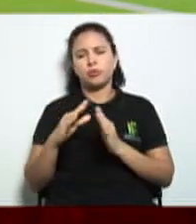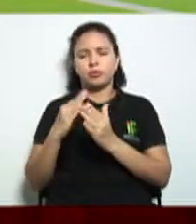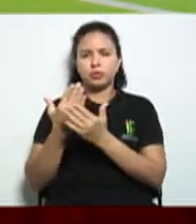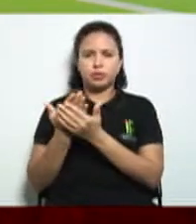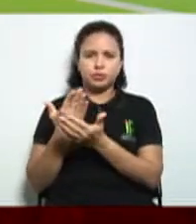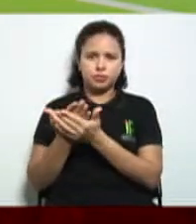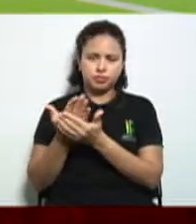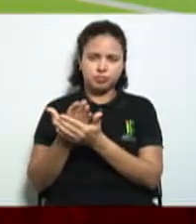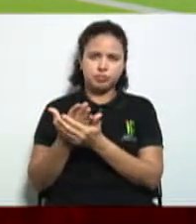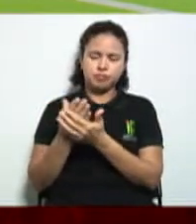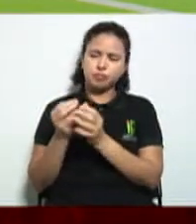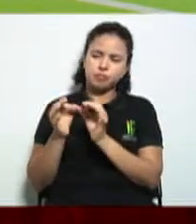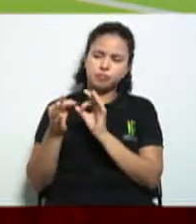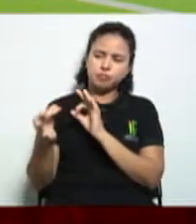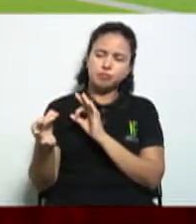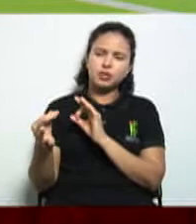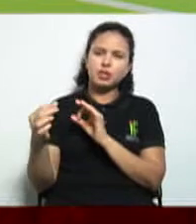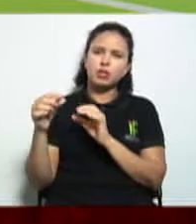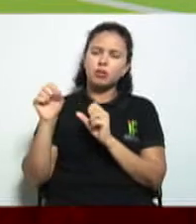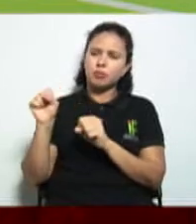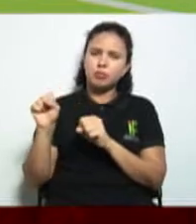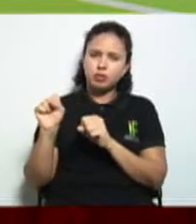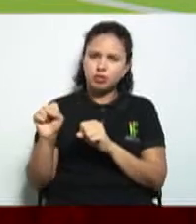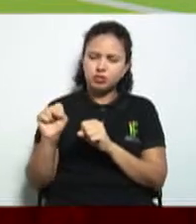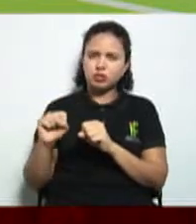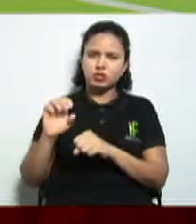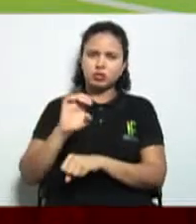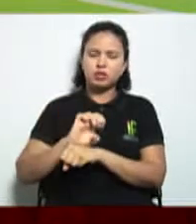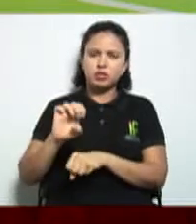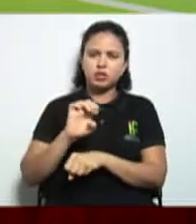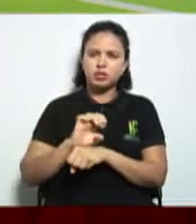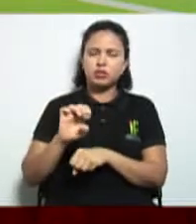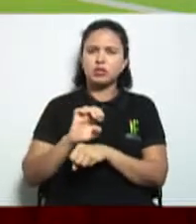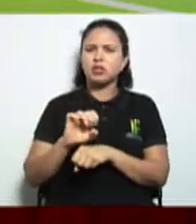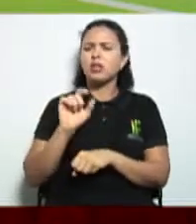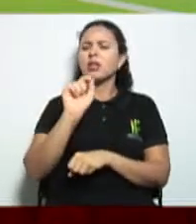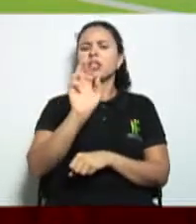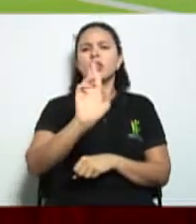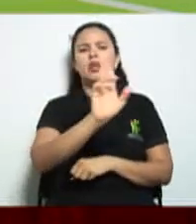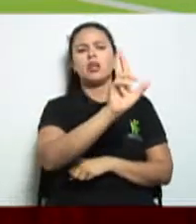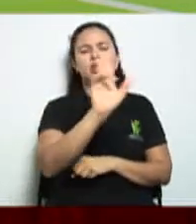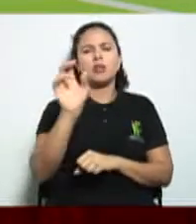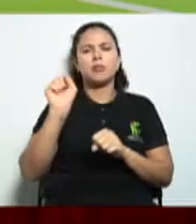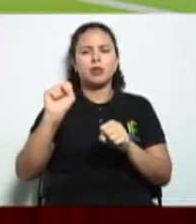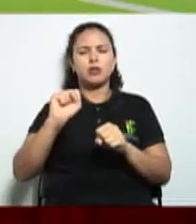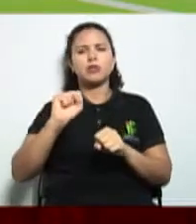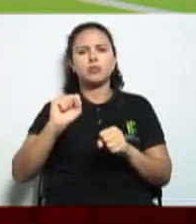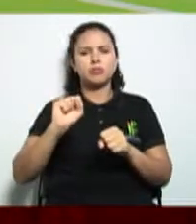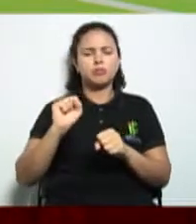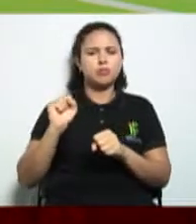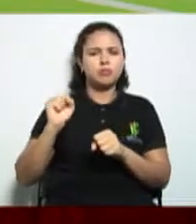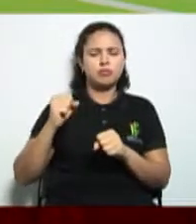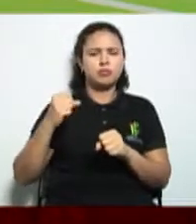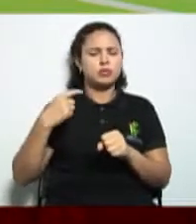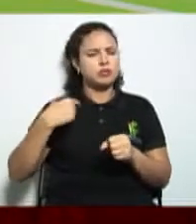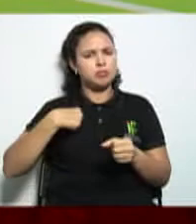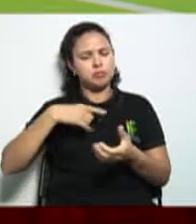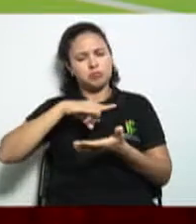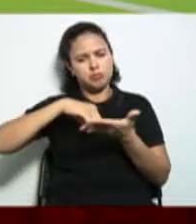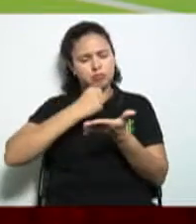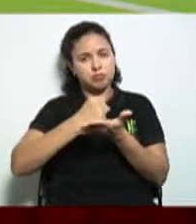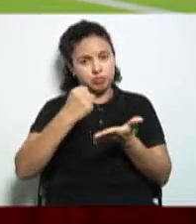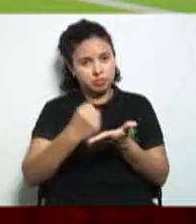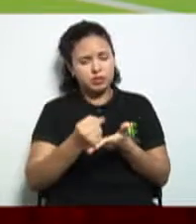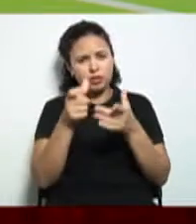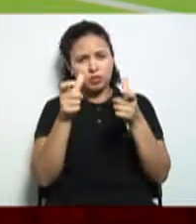professora Edivalda, será que eu posso estagiar né? Quem é que pode me contratar como estagiário? Onde que eu posso fazer esse estágio? Olha